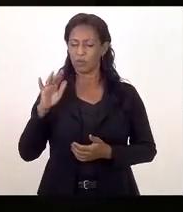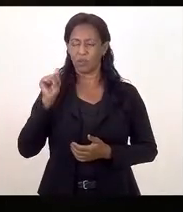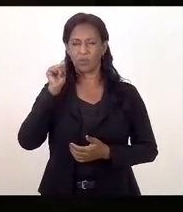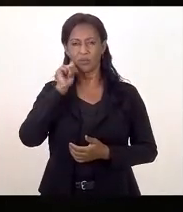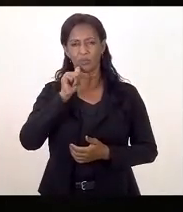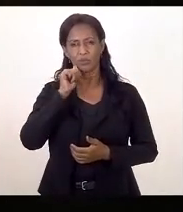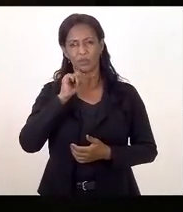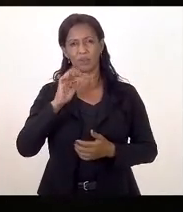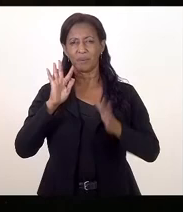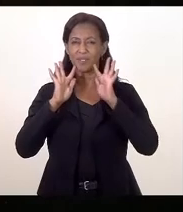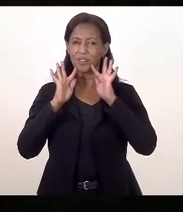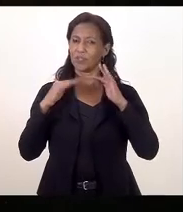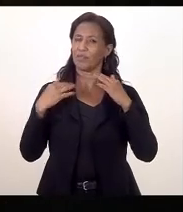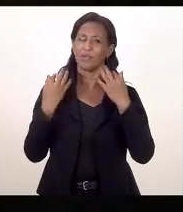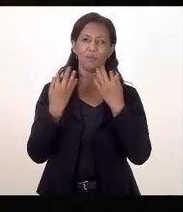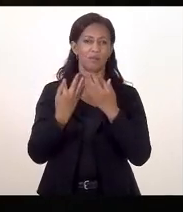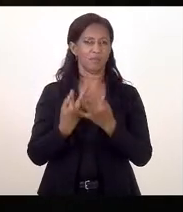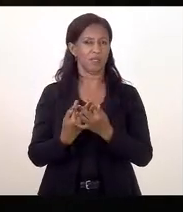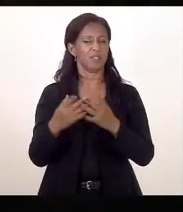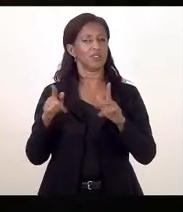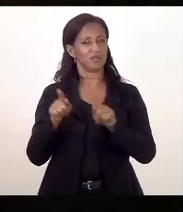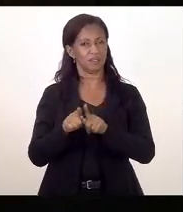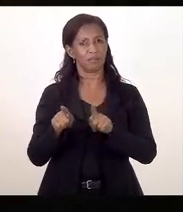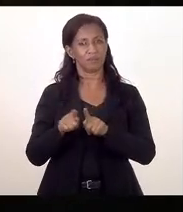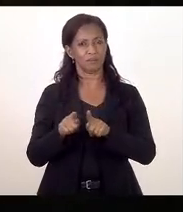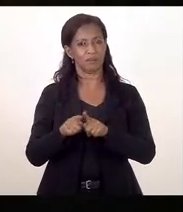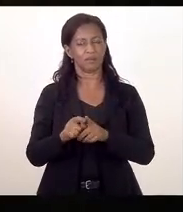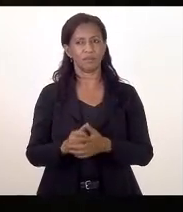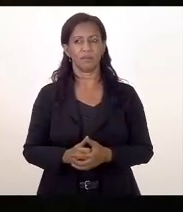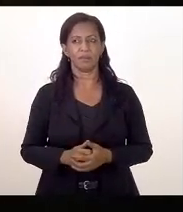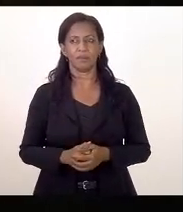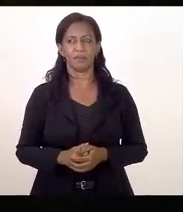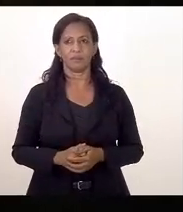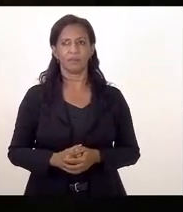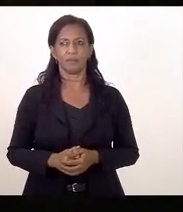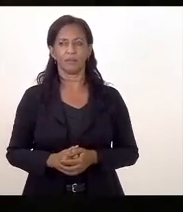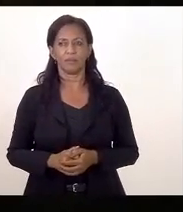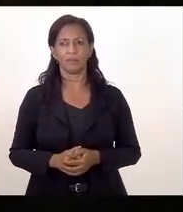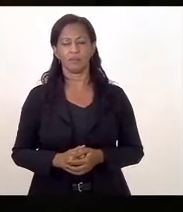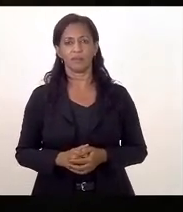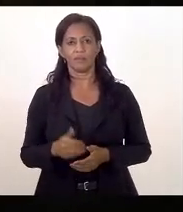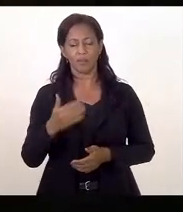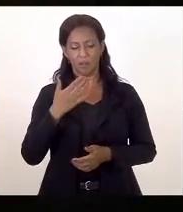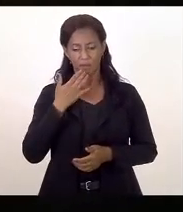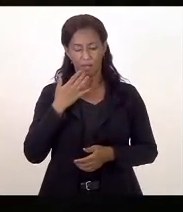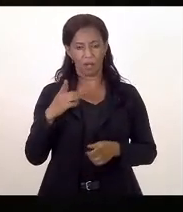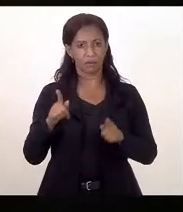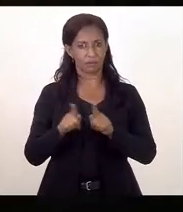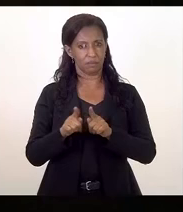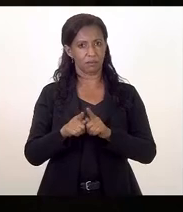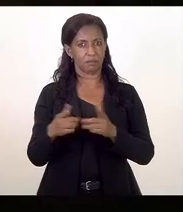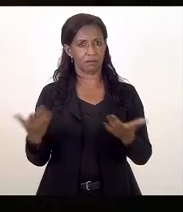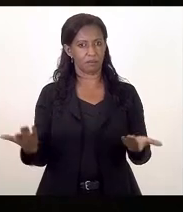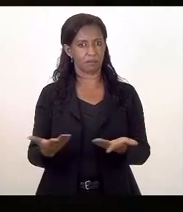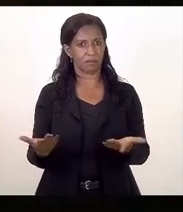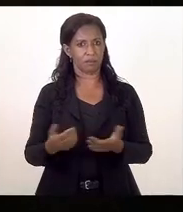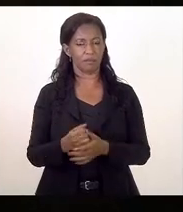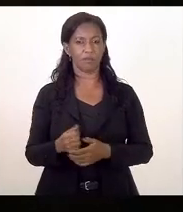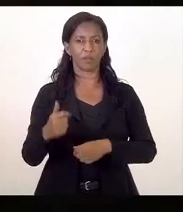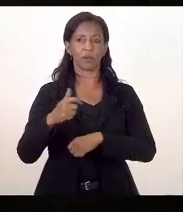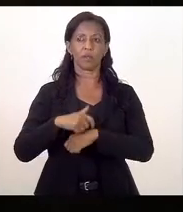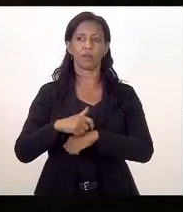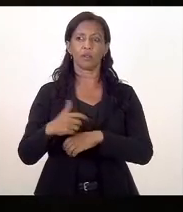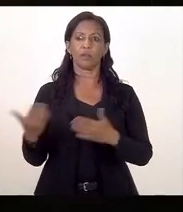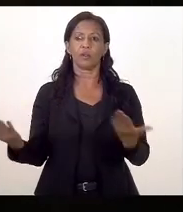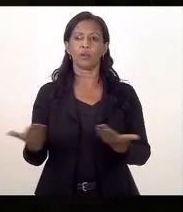mas a essas famílias também. Queria também, queria registrar um momento que